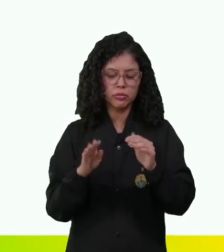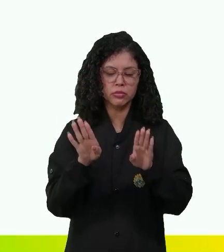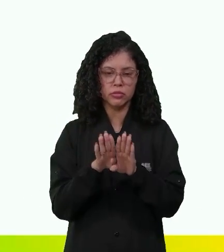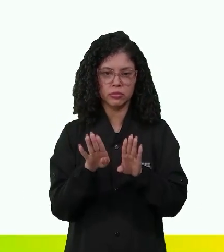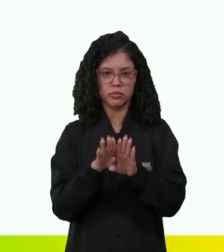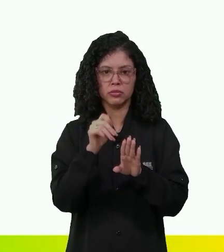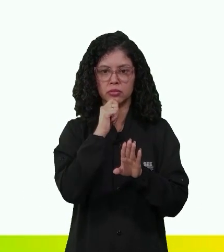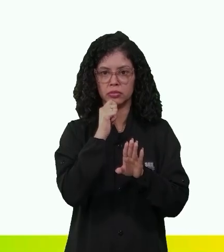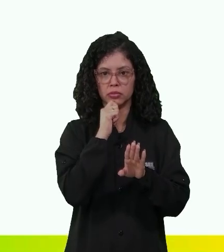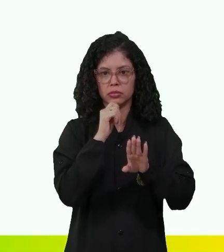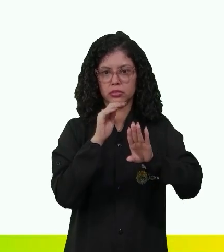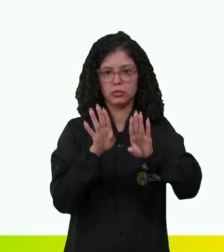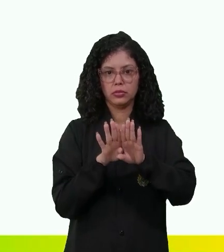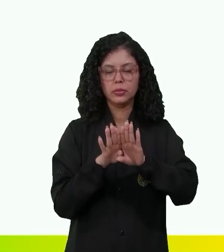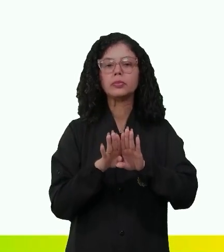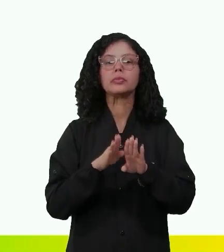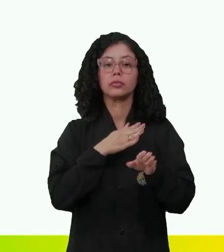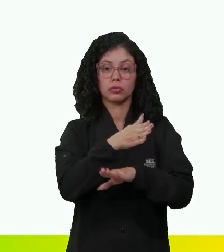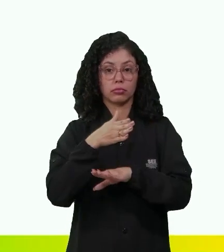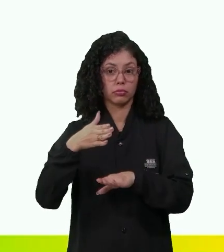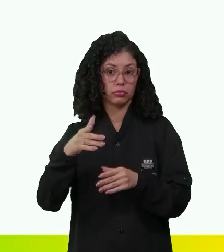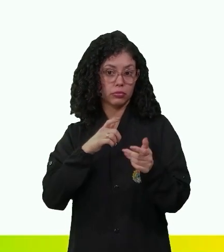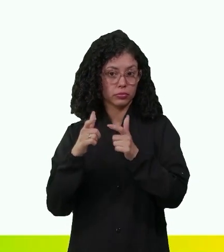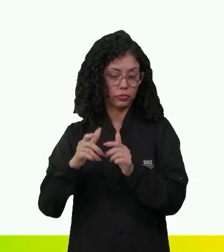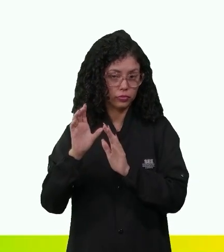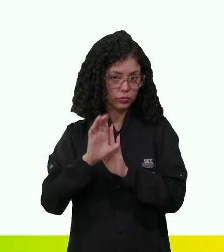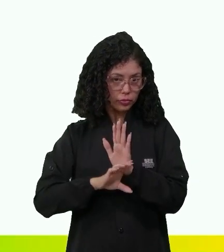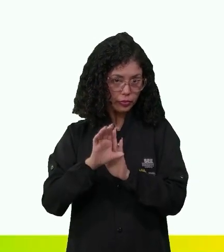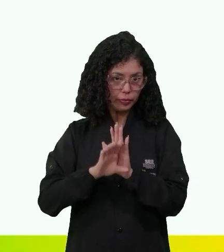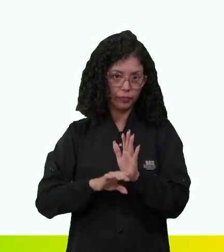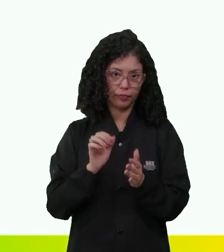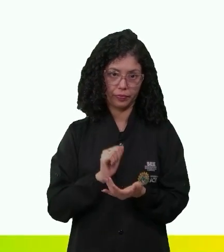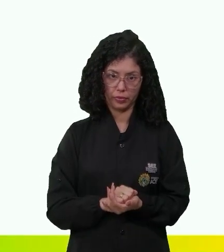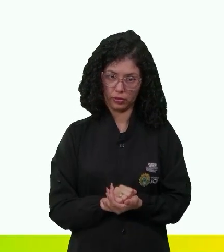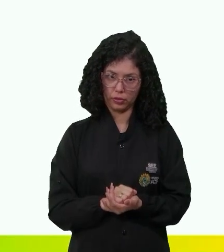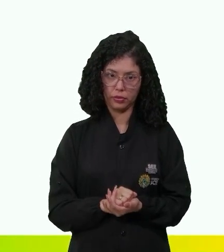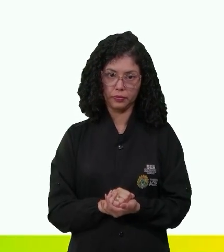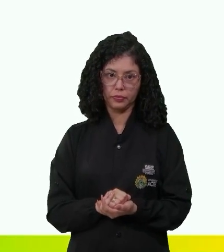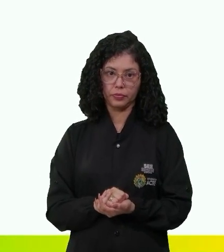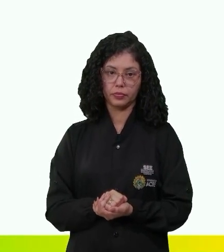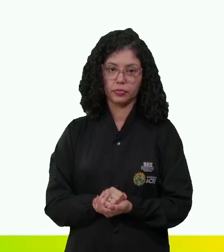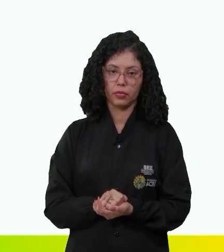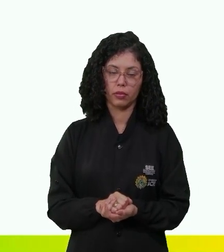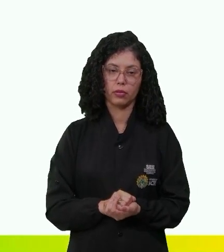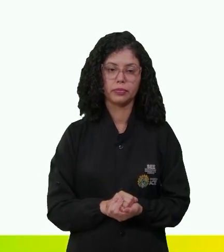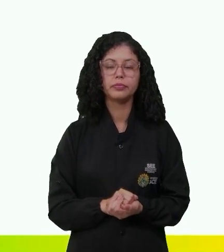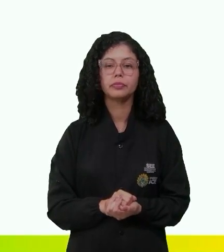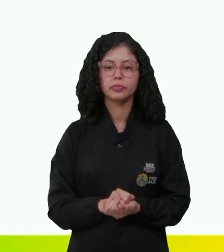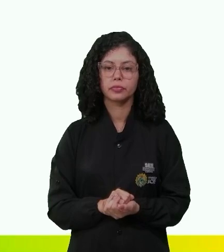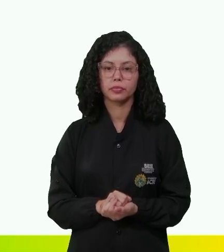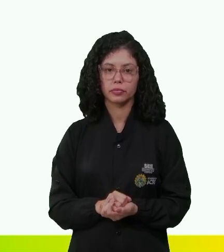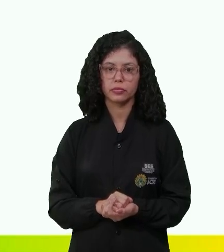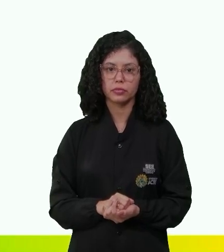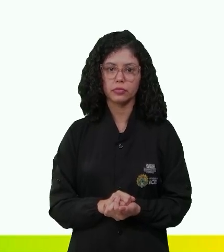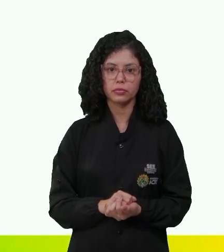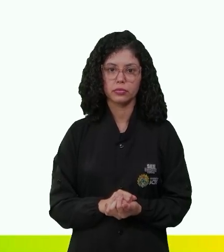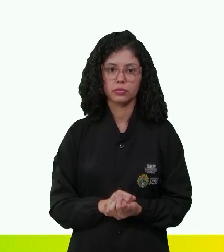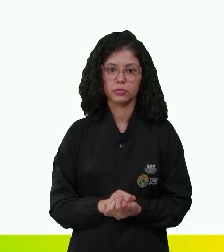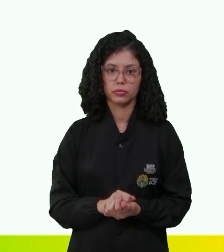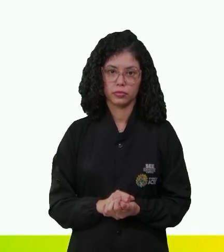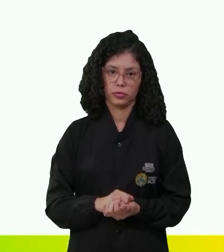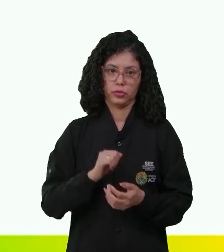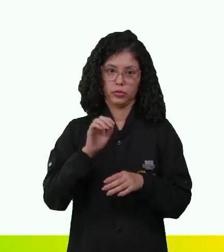eram expedições. Reparem bem no conceito, ó. Eram expedições. Bandeiras